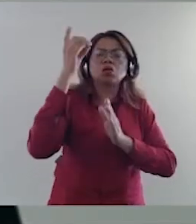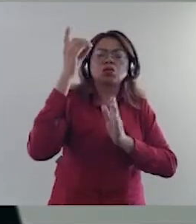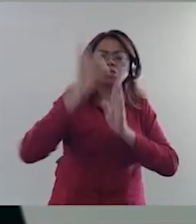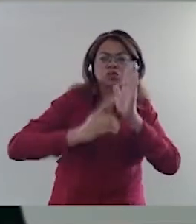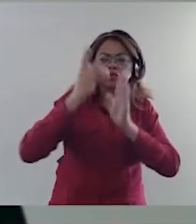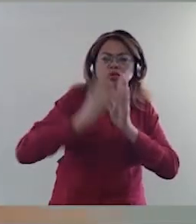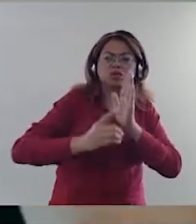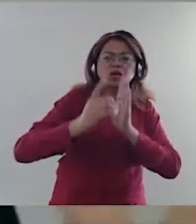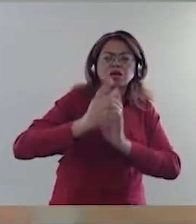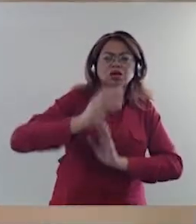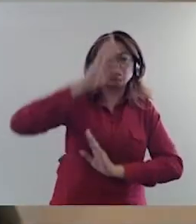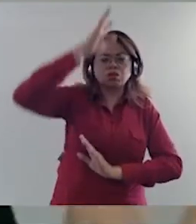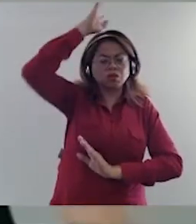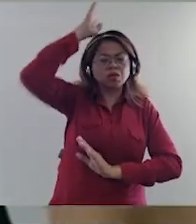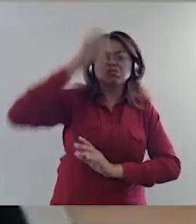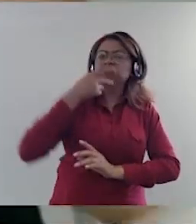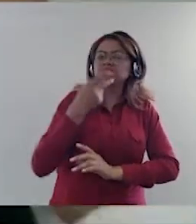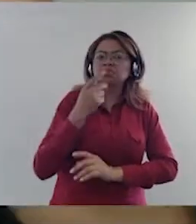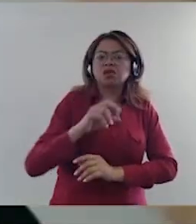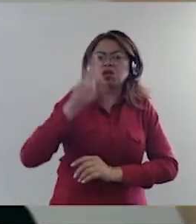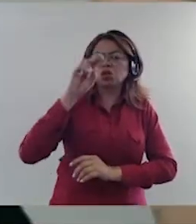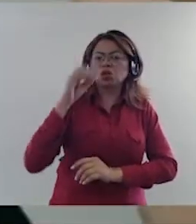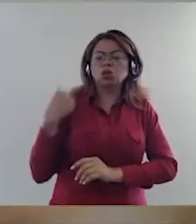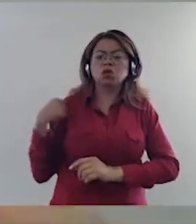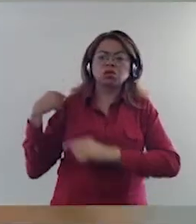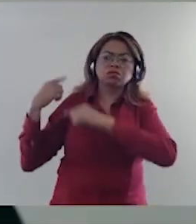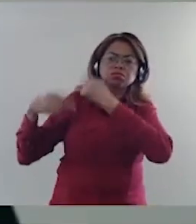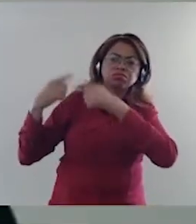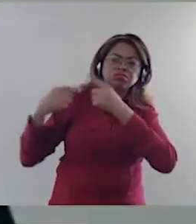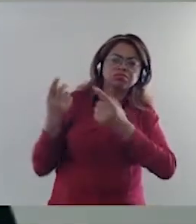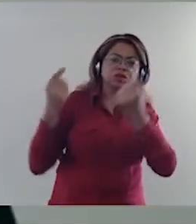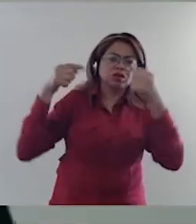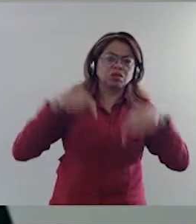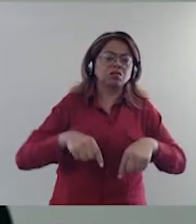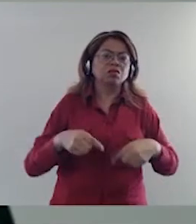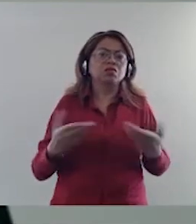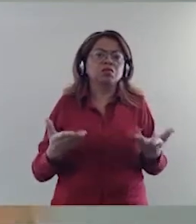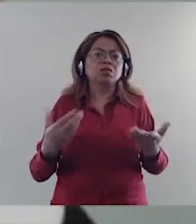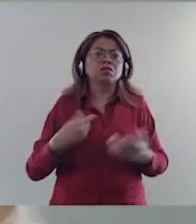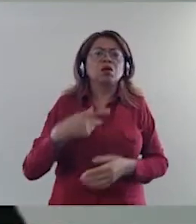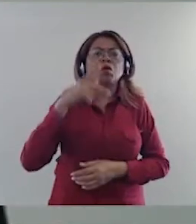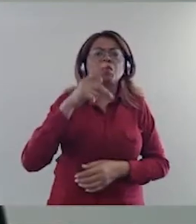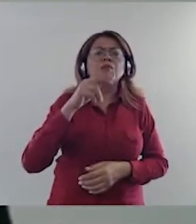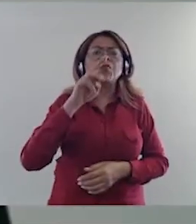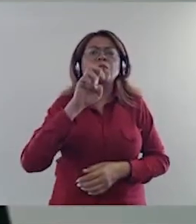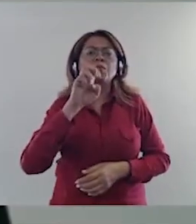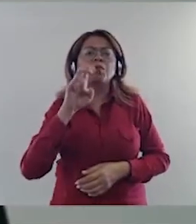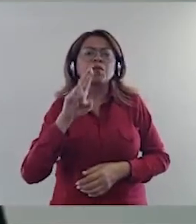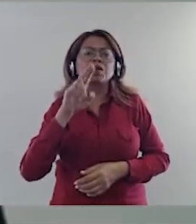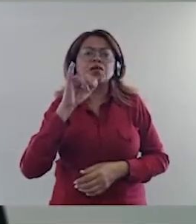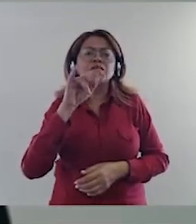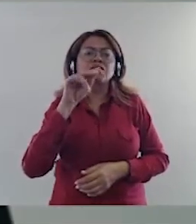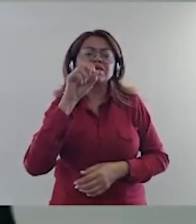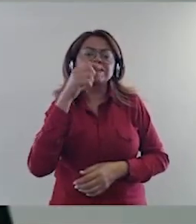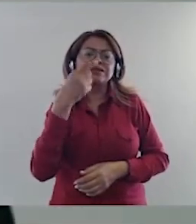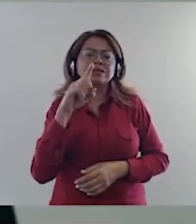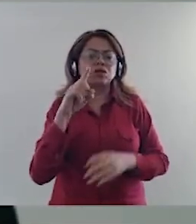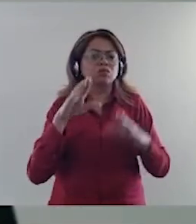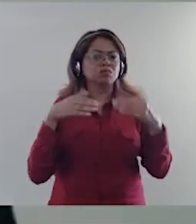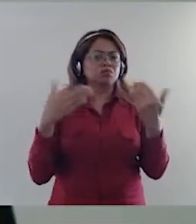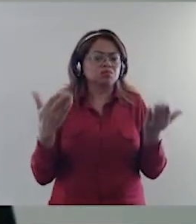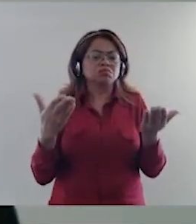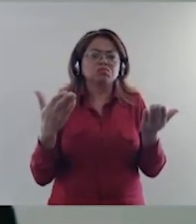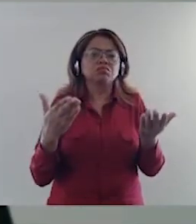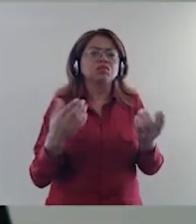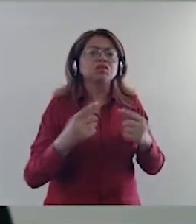faz referência nunca para a sua aplicação ao longo dos séculos, nunca exigiu imprevisão, nem mesmo excepcionalidade. Bastava